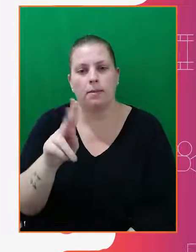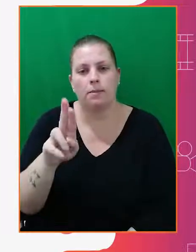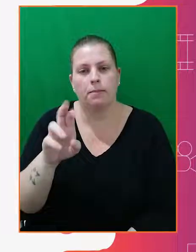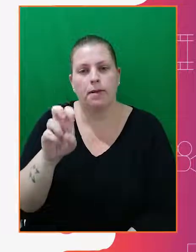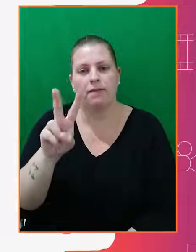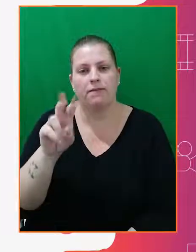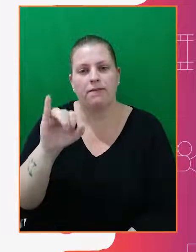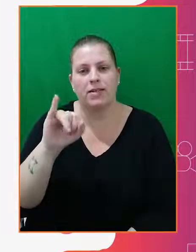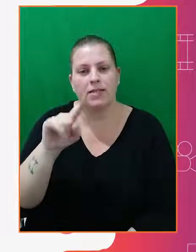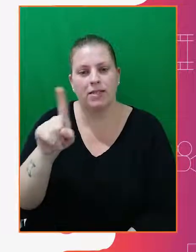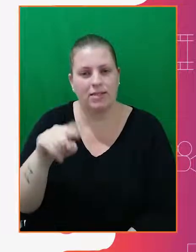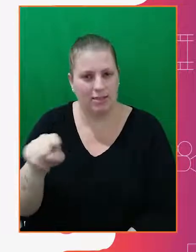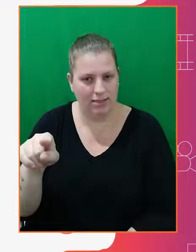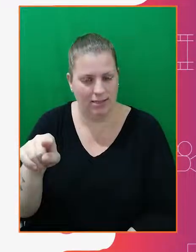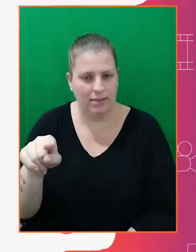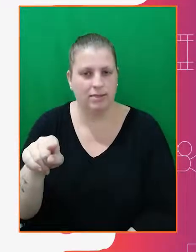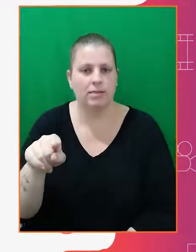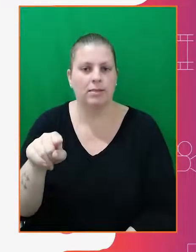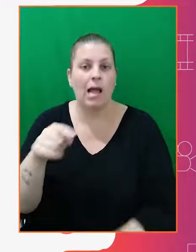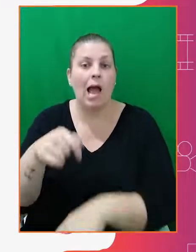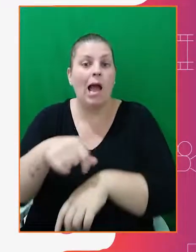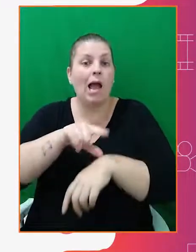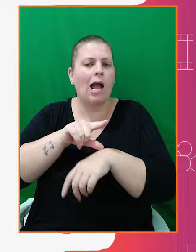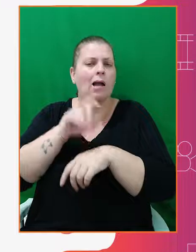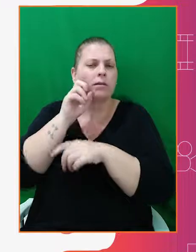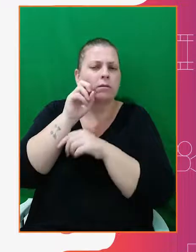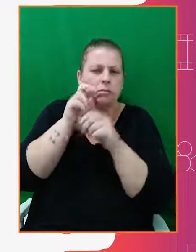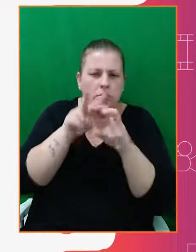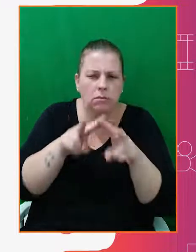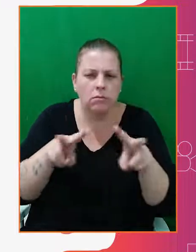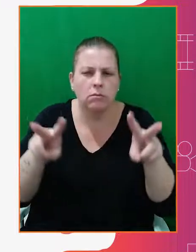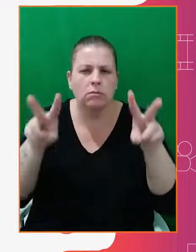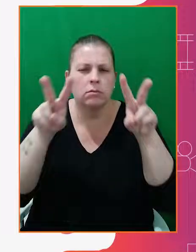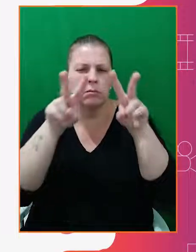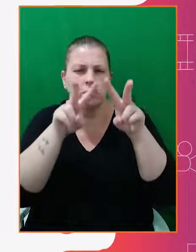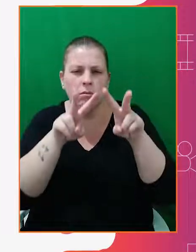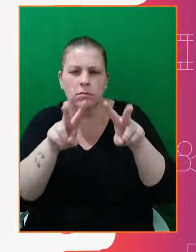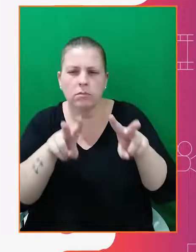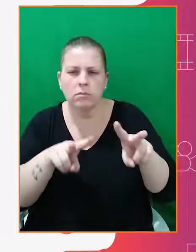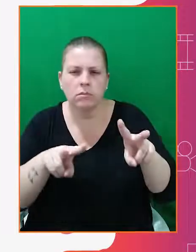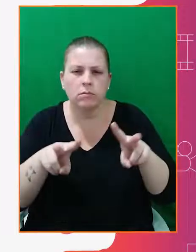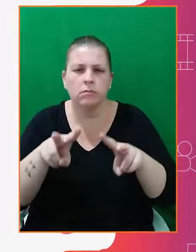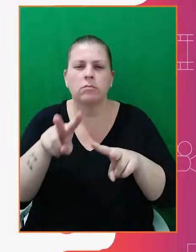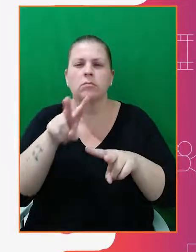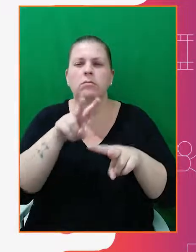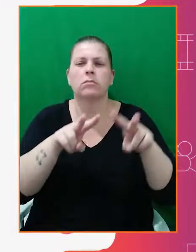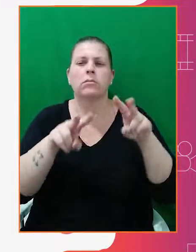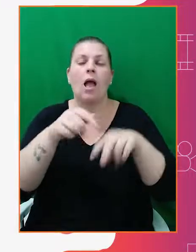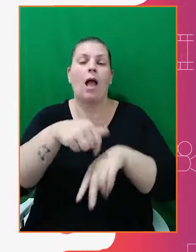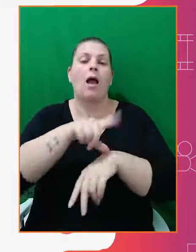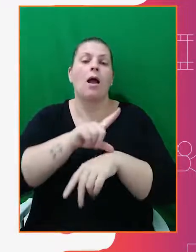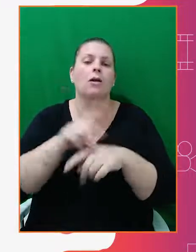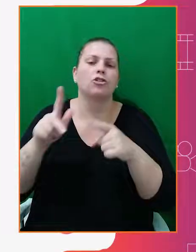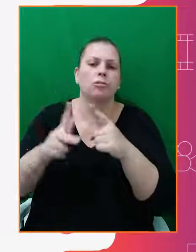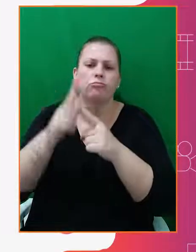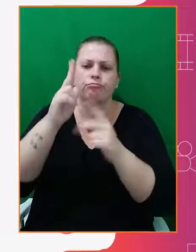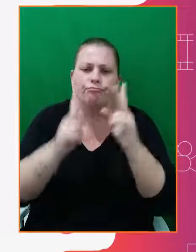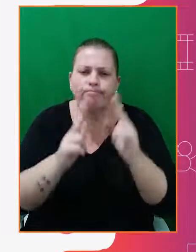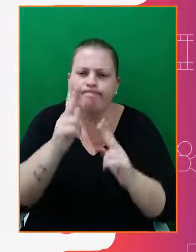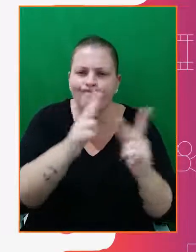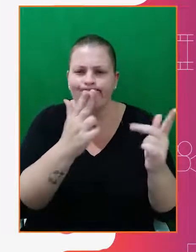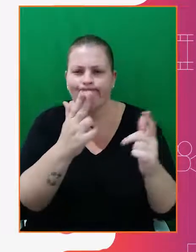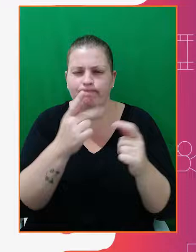previs, que é essa pré-visualização da produção. Ela pode soar meio tosca, mas ela se faz indispensável para ver se não tem